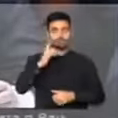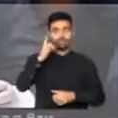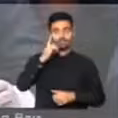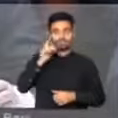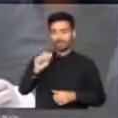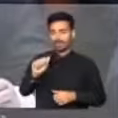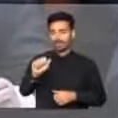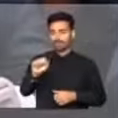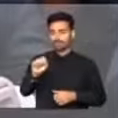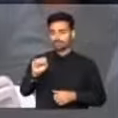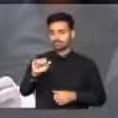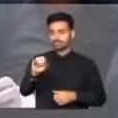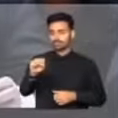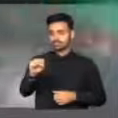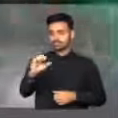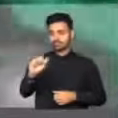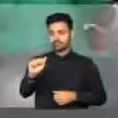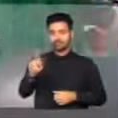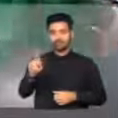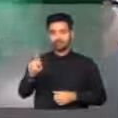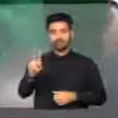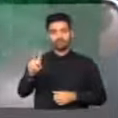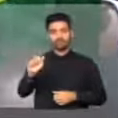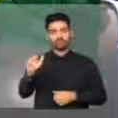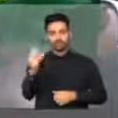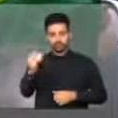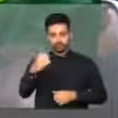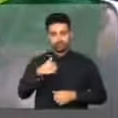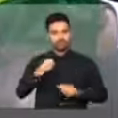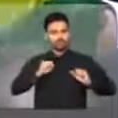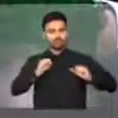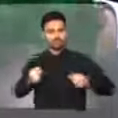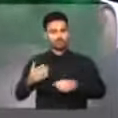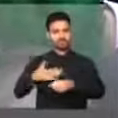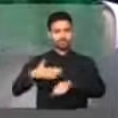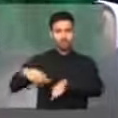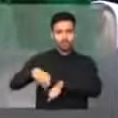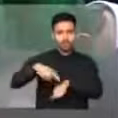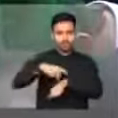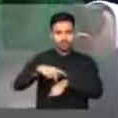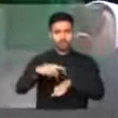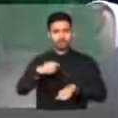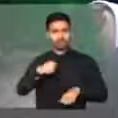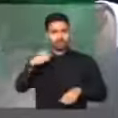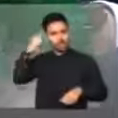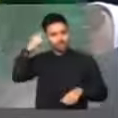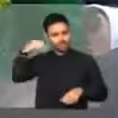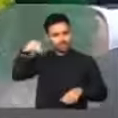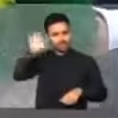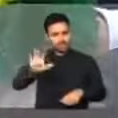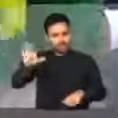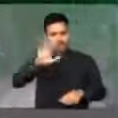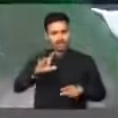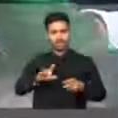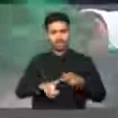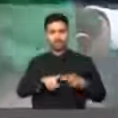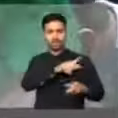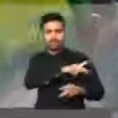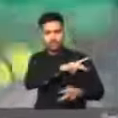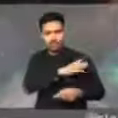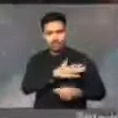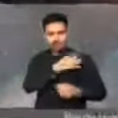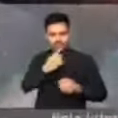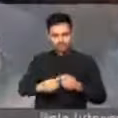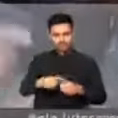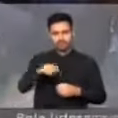Carvalho, do PT. Em defesa da minha nação, do Nordeste, do Piauí, da minha cidade